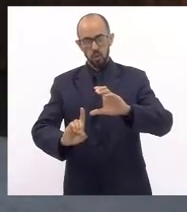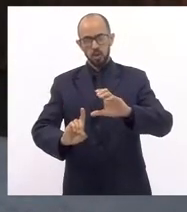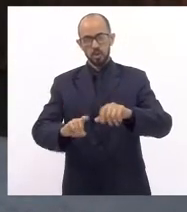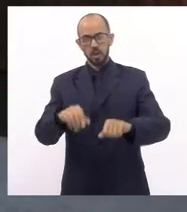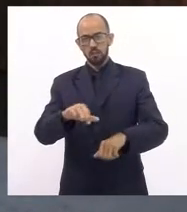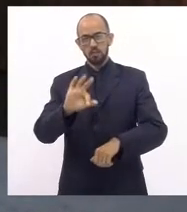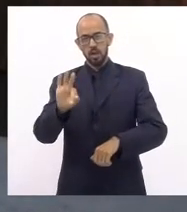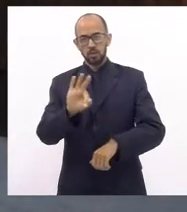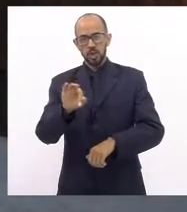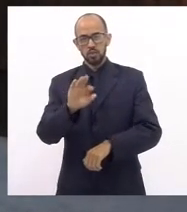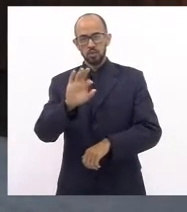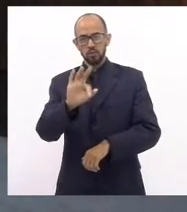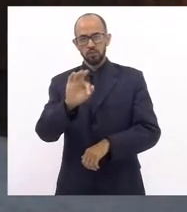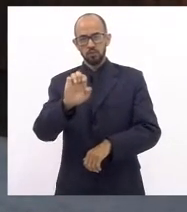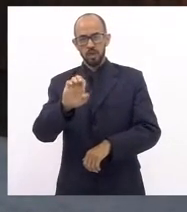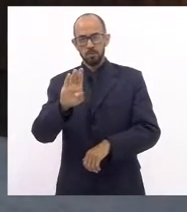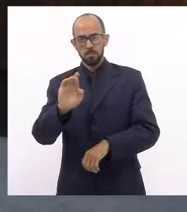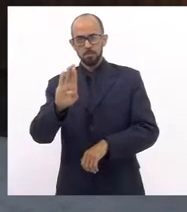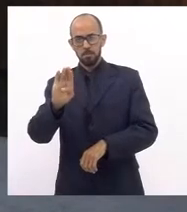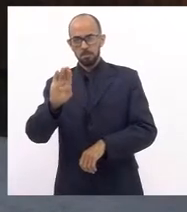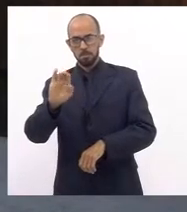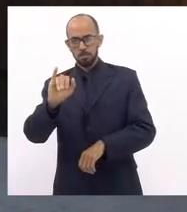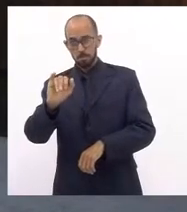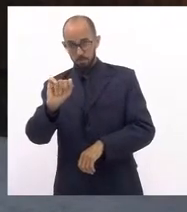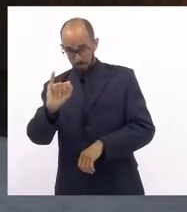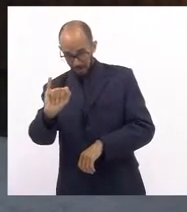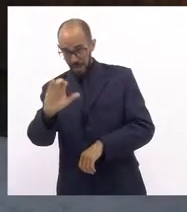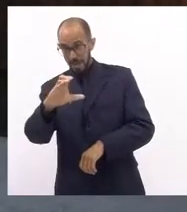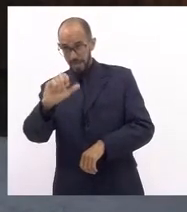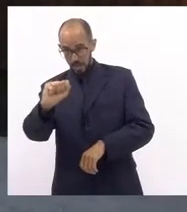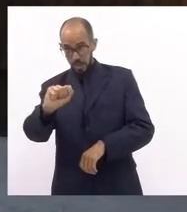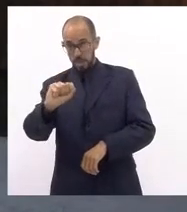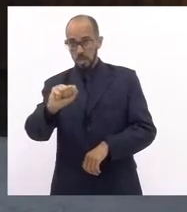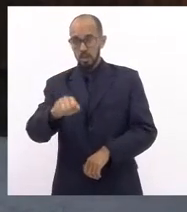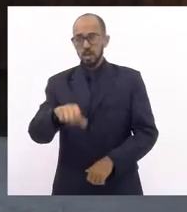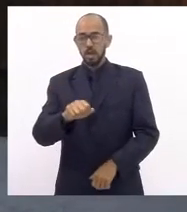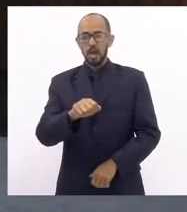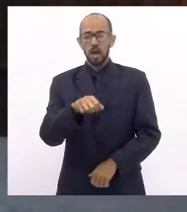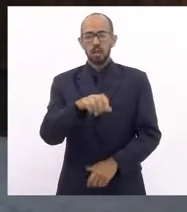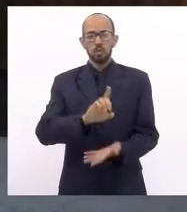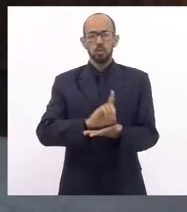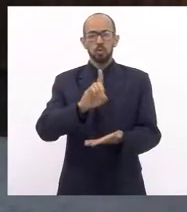nossa querida doutora Elizabeth Ferraz.